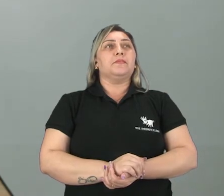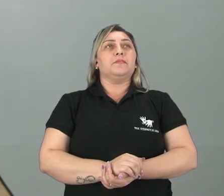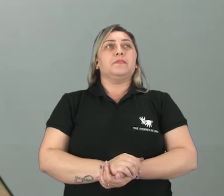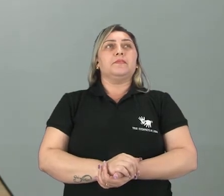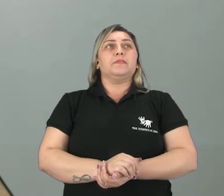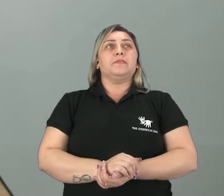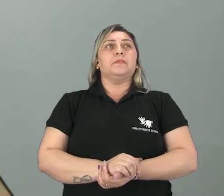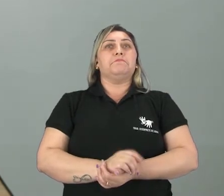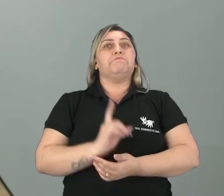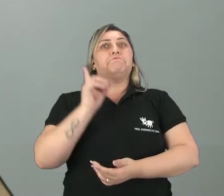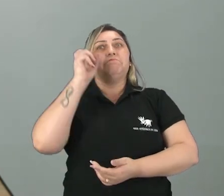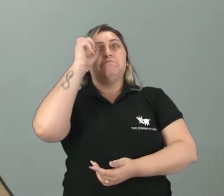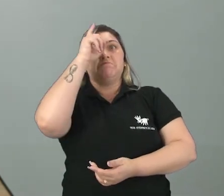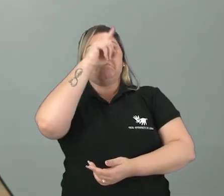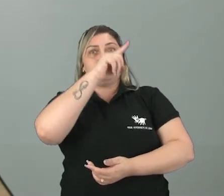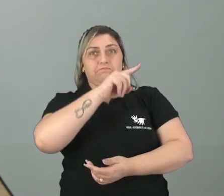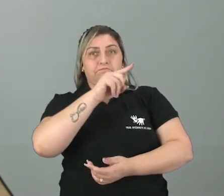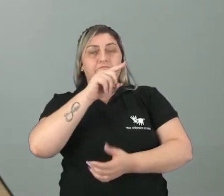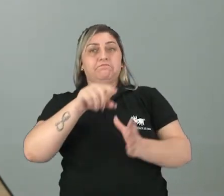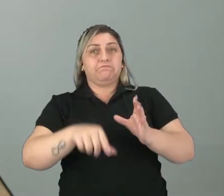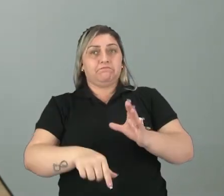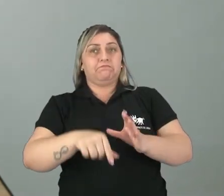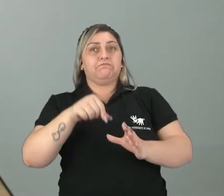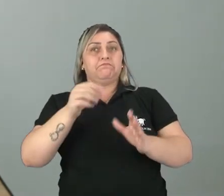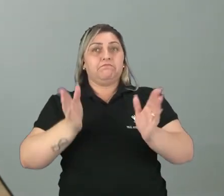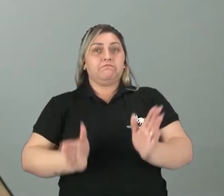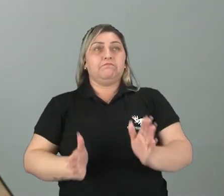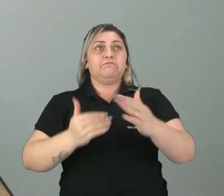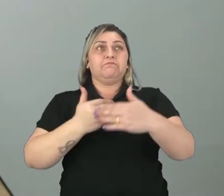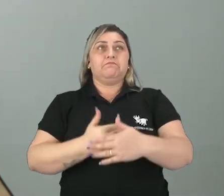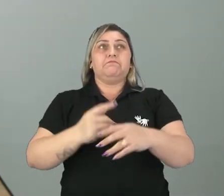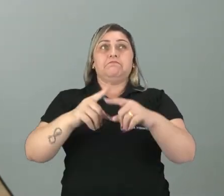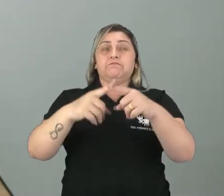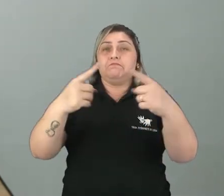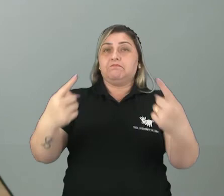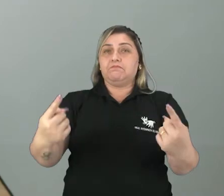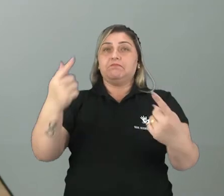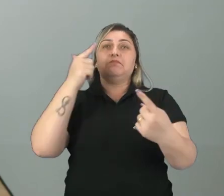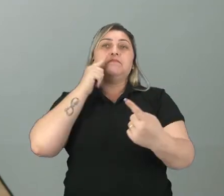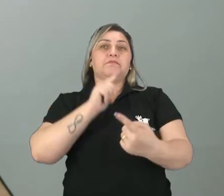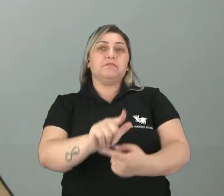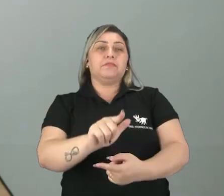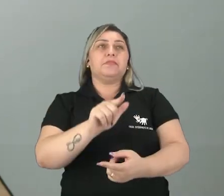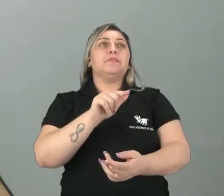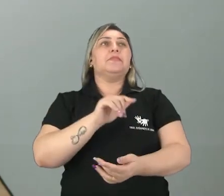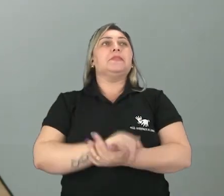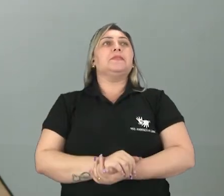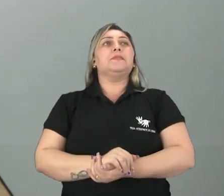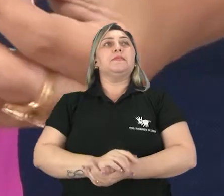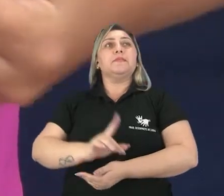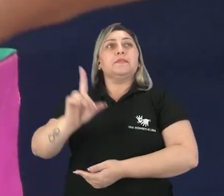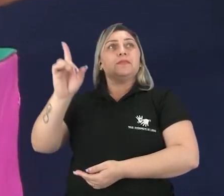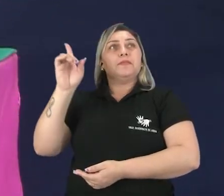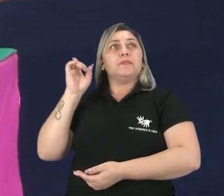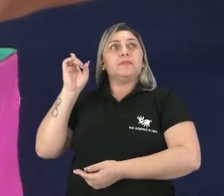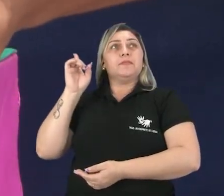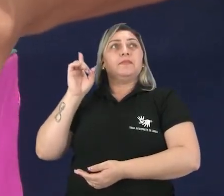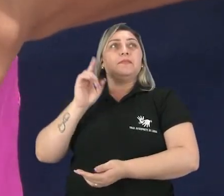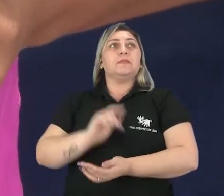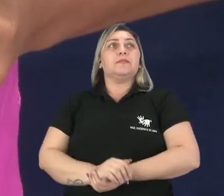tá bem difícil de sair aqui desta casa mas consegui e este